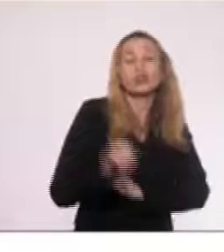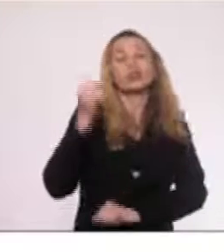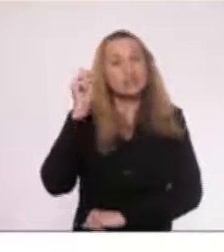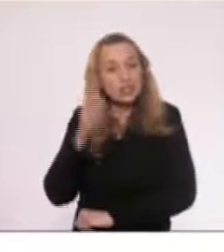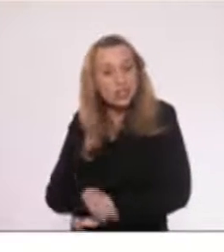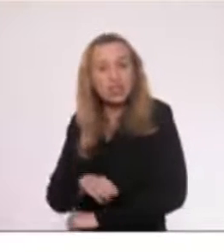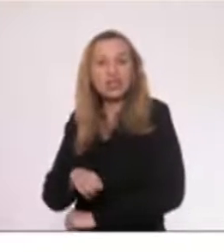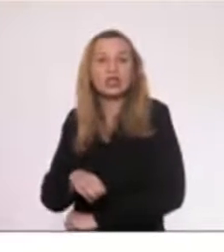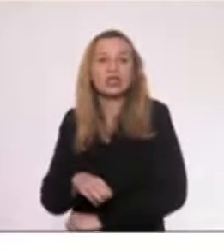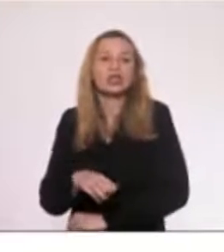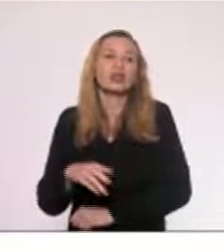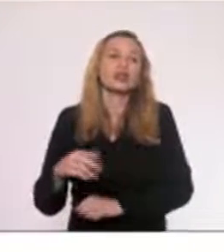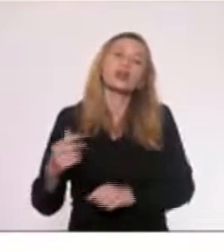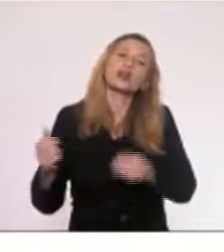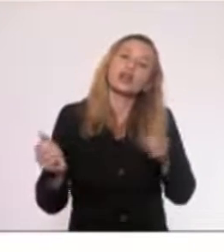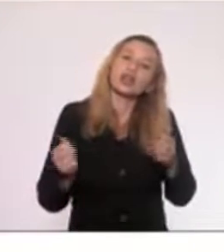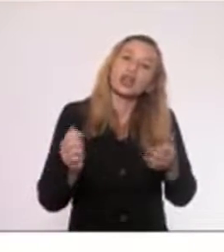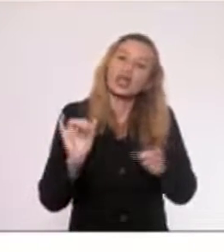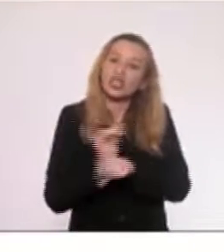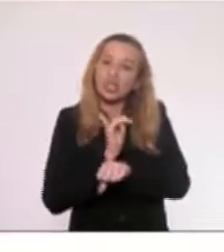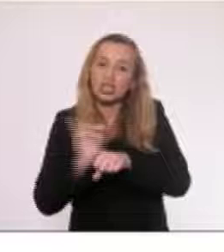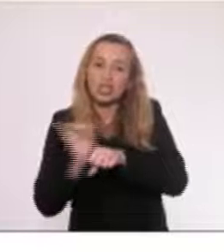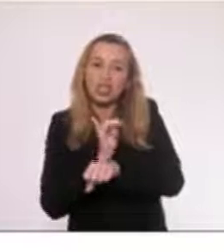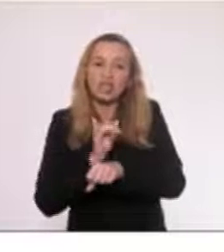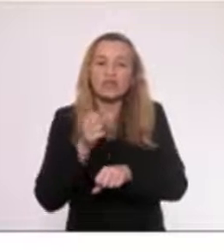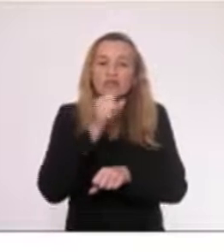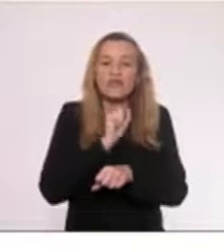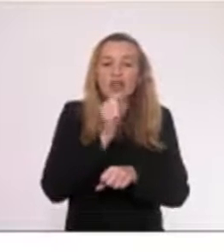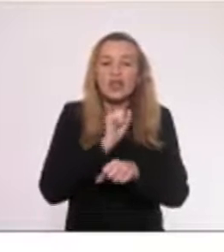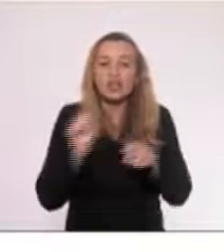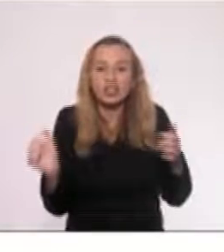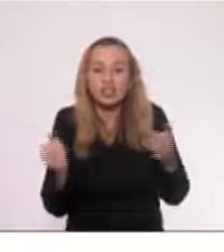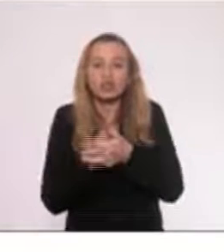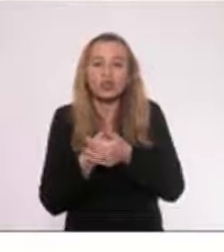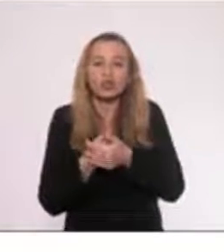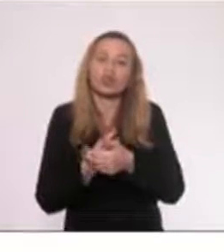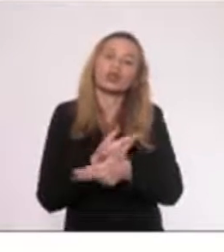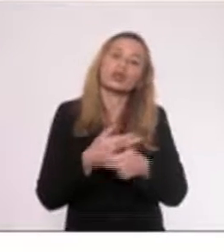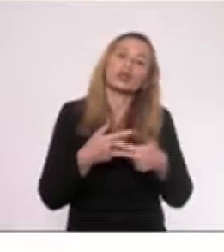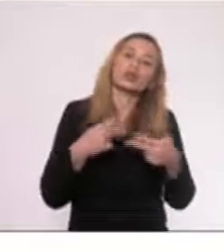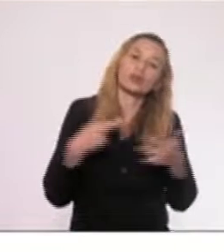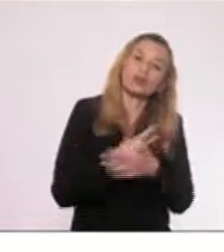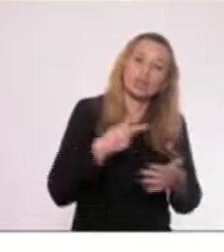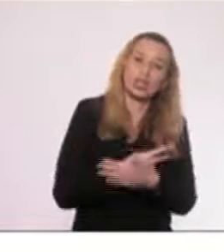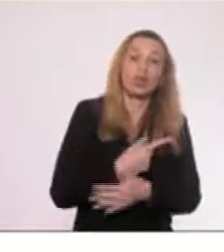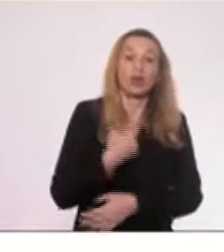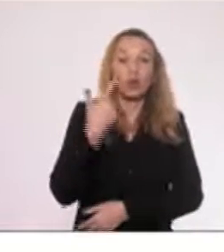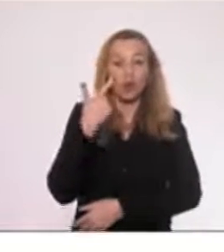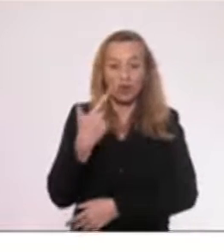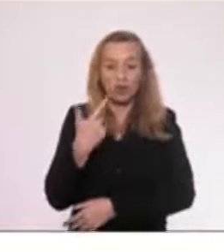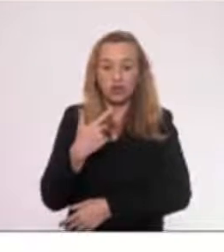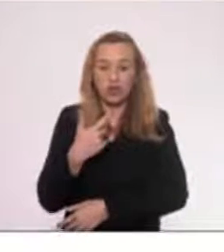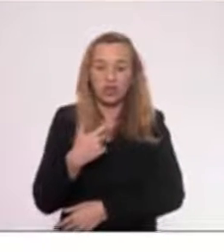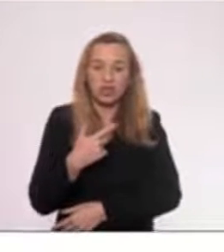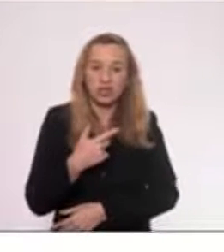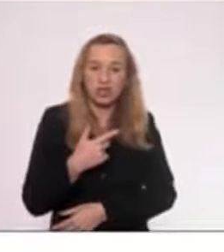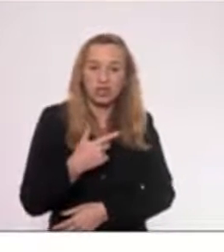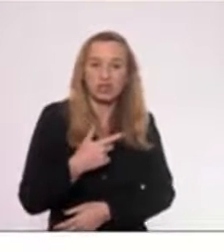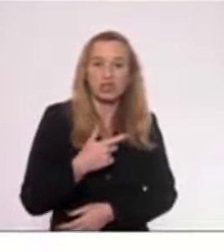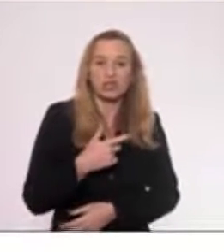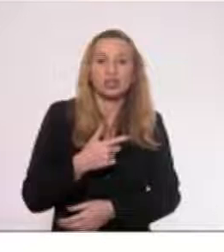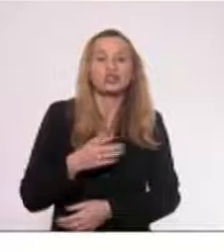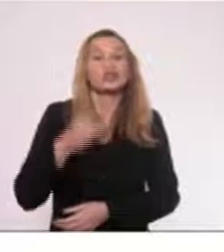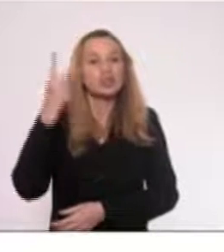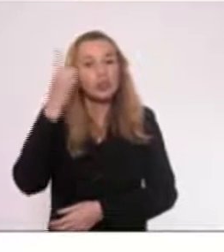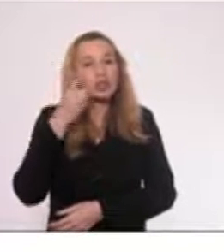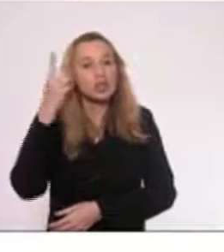para as velhas práticas da velha política que tanto nos destruíram. Eu vi uma cena lastimável dos